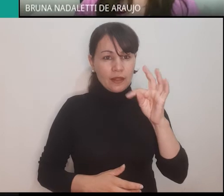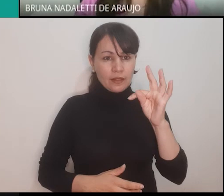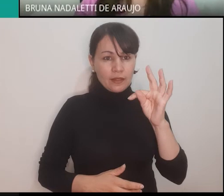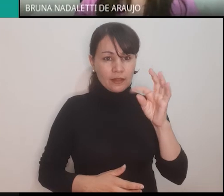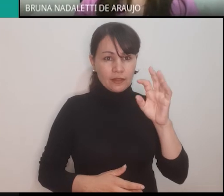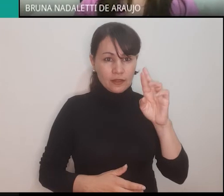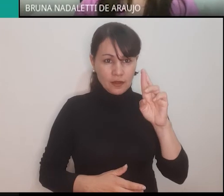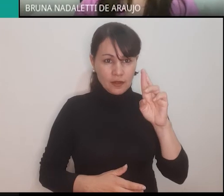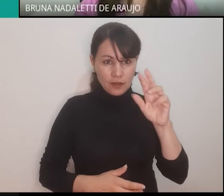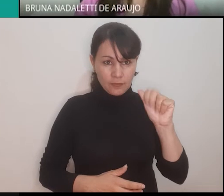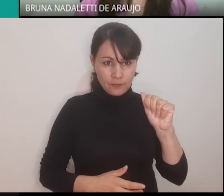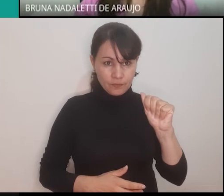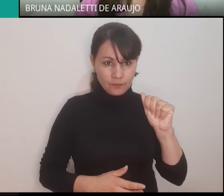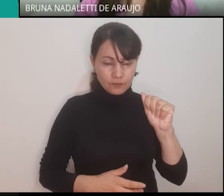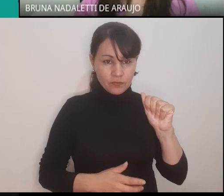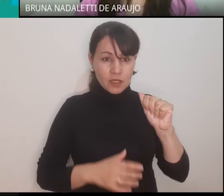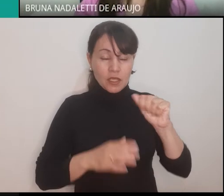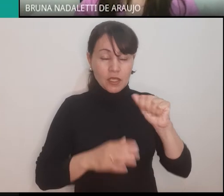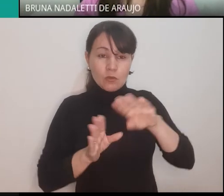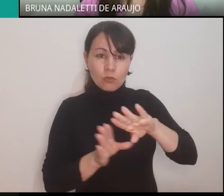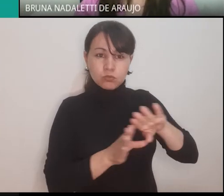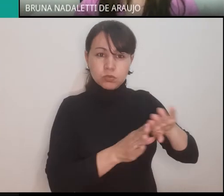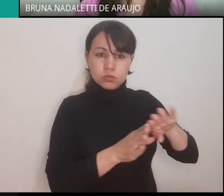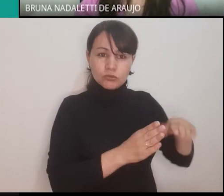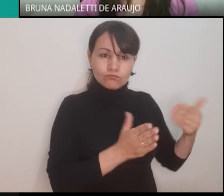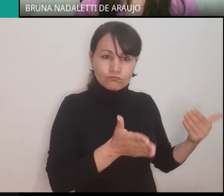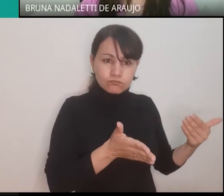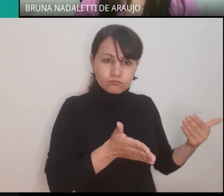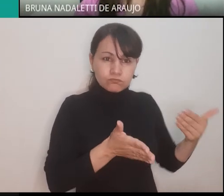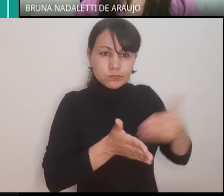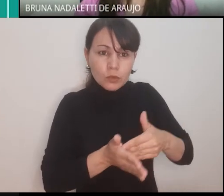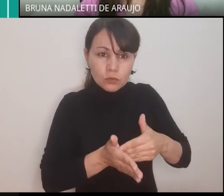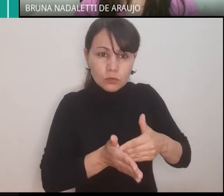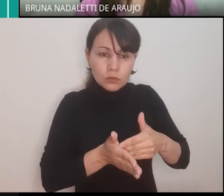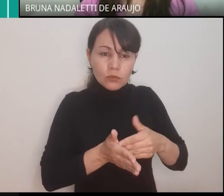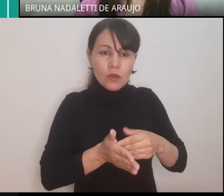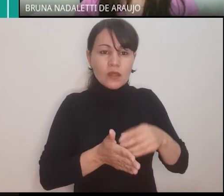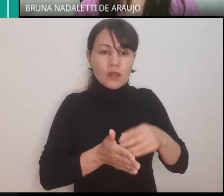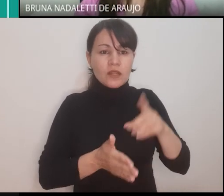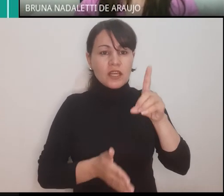a exteriorização da diurese.